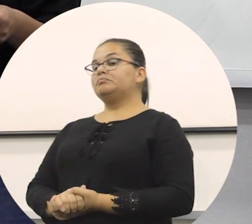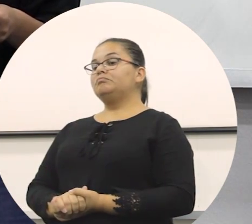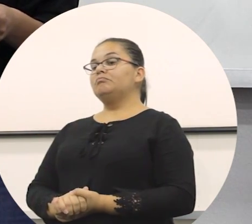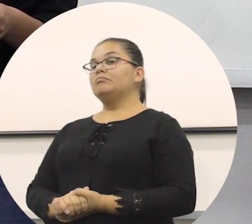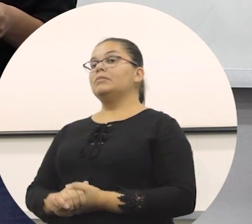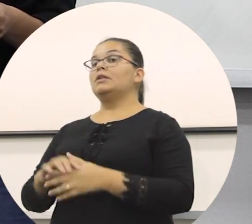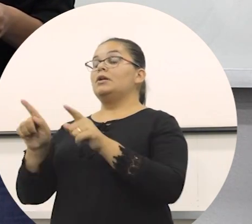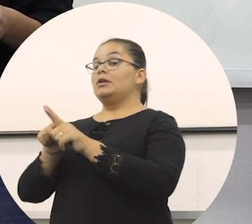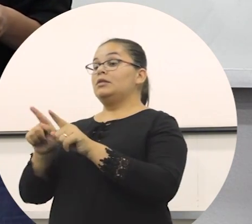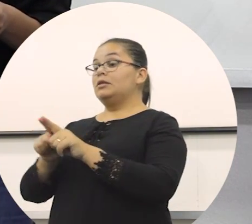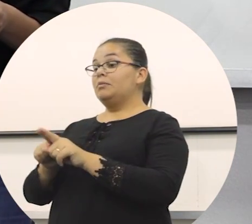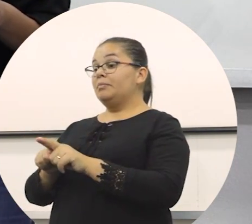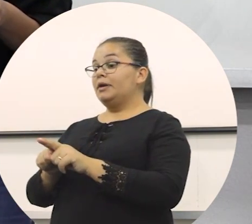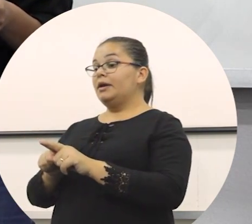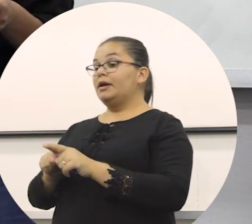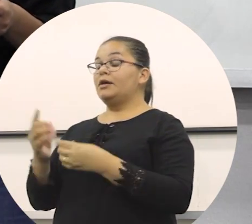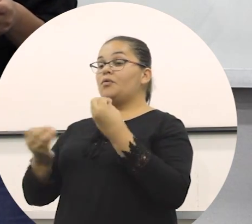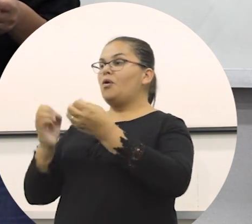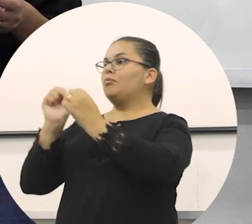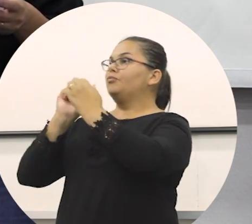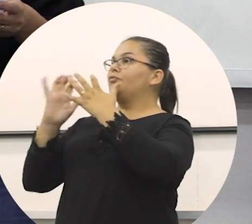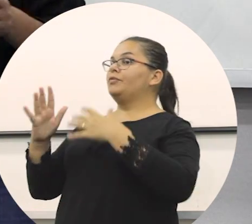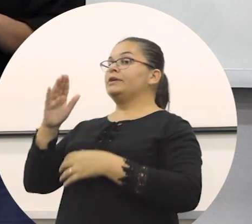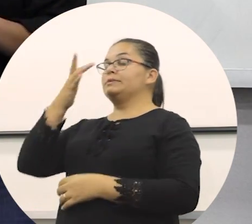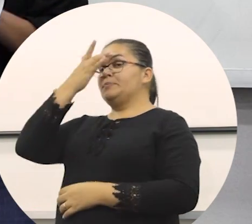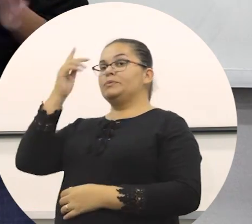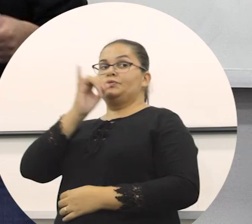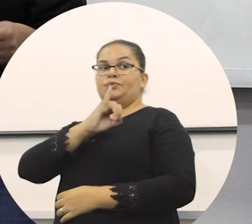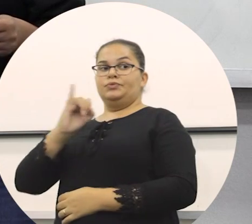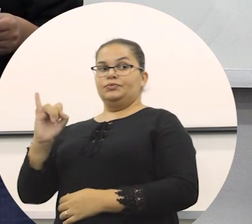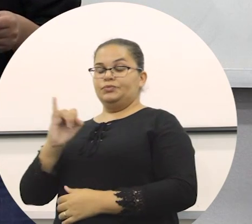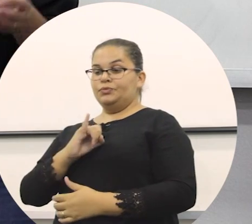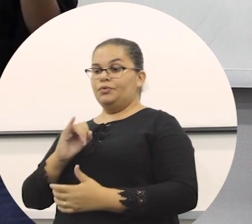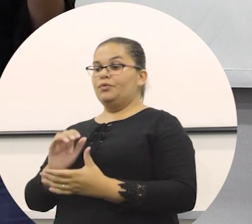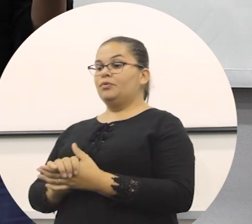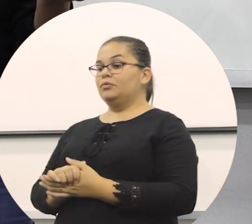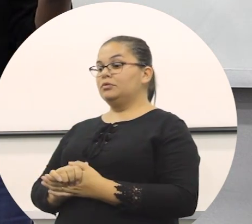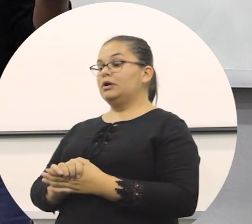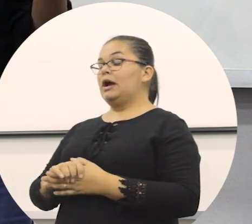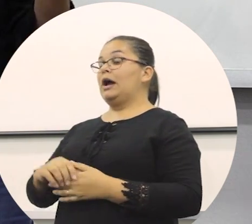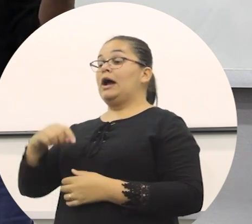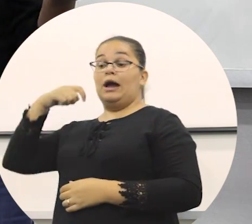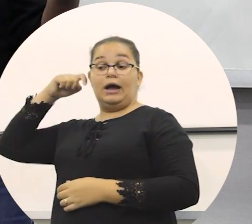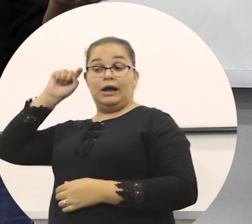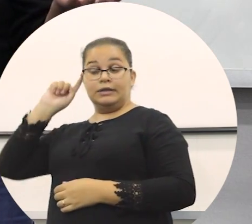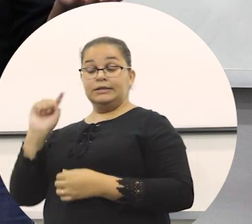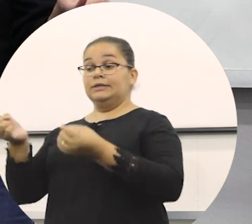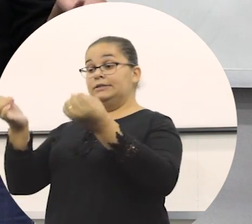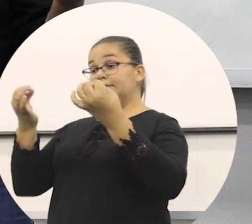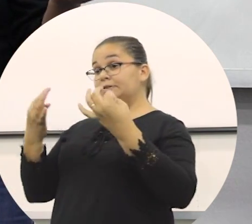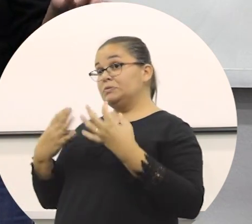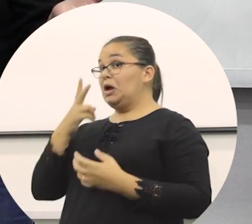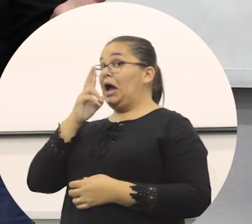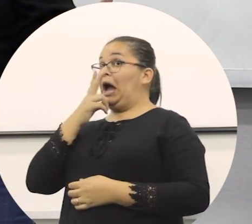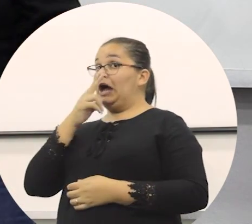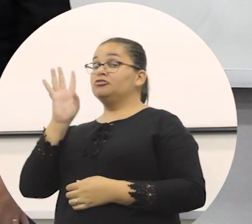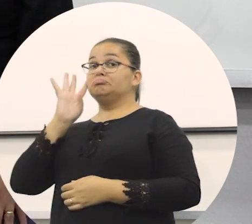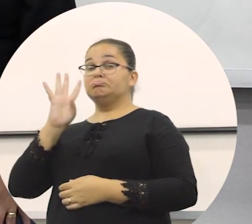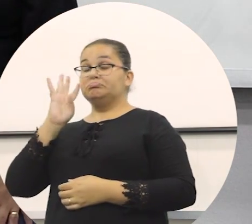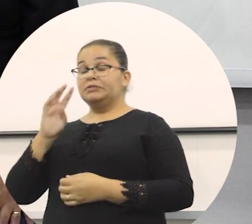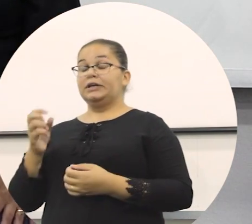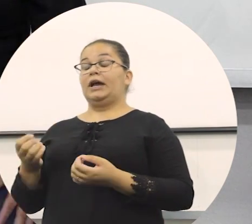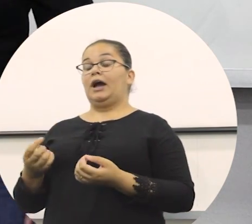E uma questão da questão da fluência dos instrutores, ela trouxe uma experiência que eu acho bem legal de pedir para